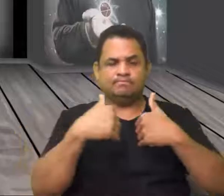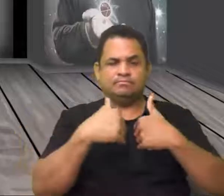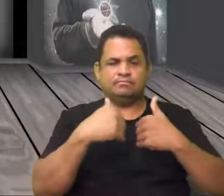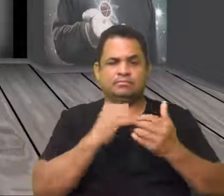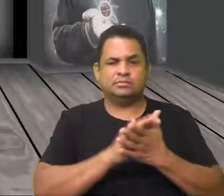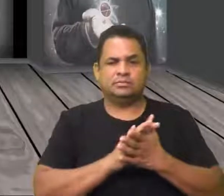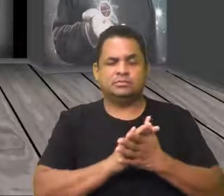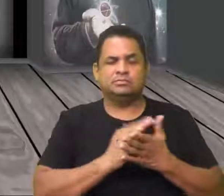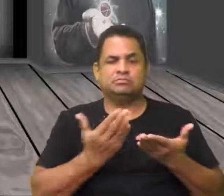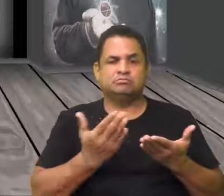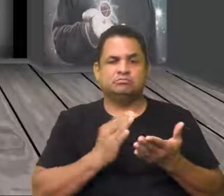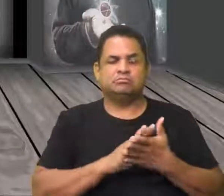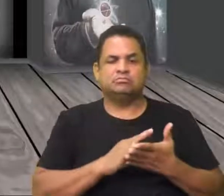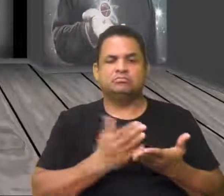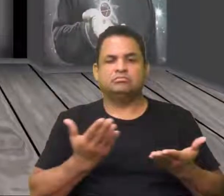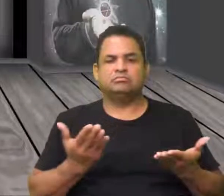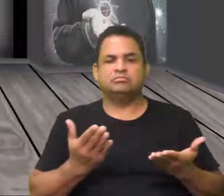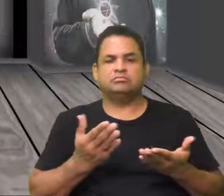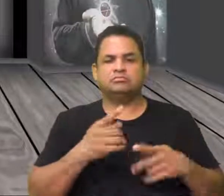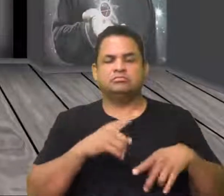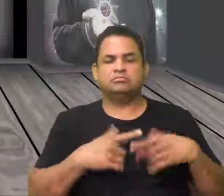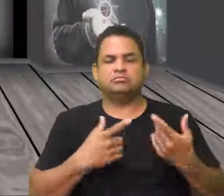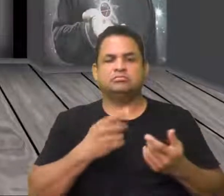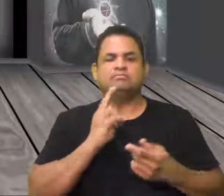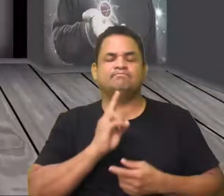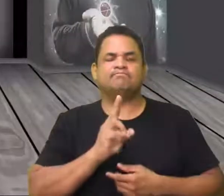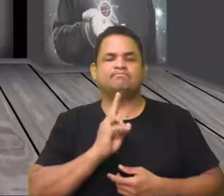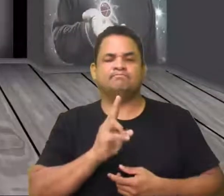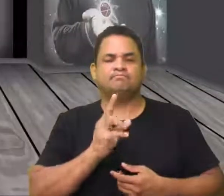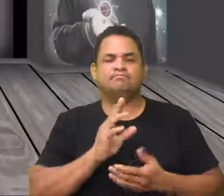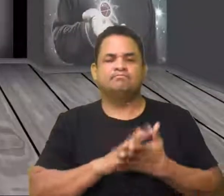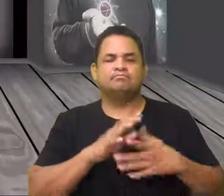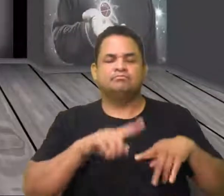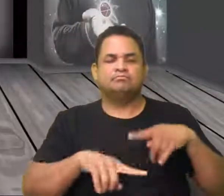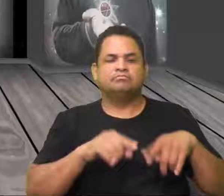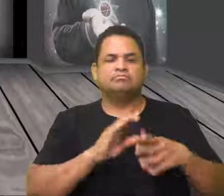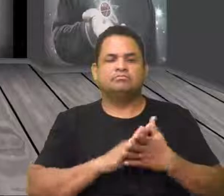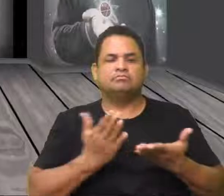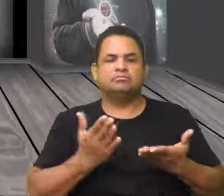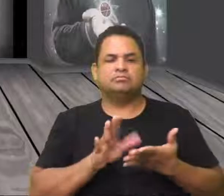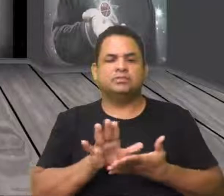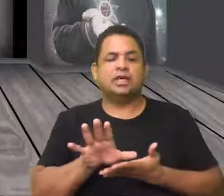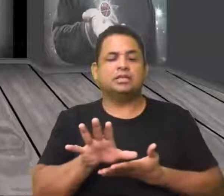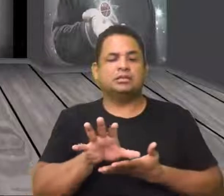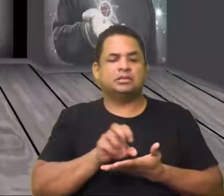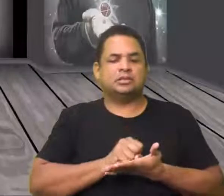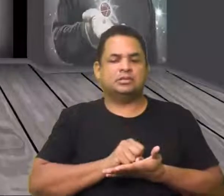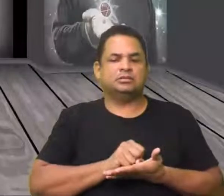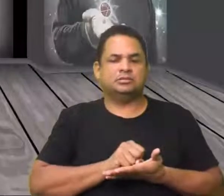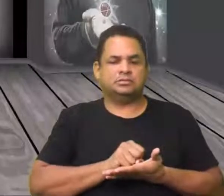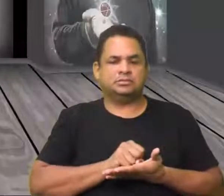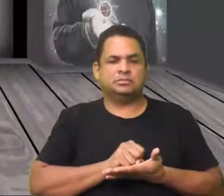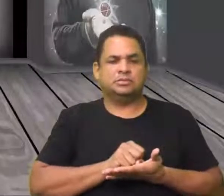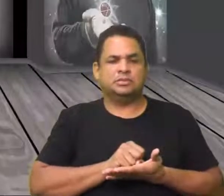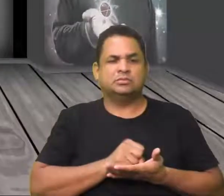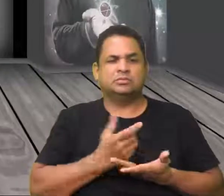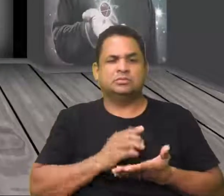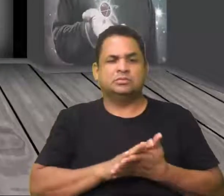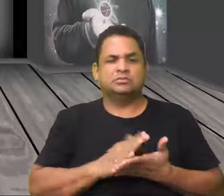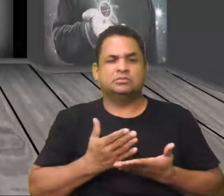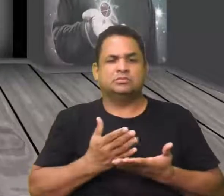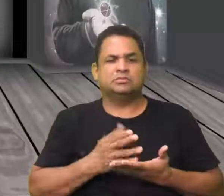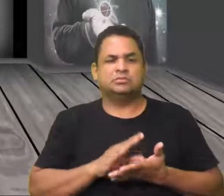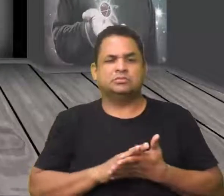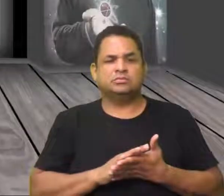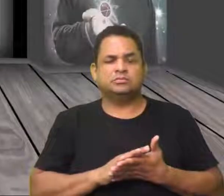ele vai atrair o positivo. Então, o corpo carregado sempre atrai um corpo neutro. Sempre. Não tem como repelir, sempre, porque não repelir tem. só